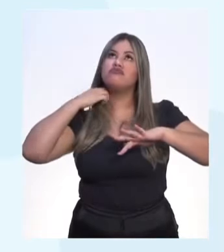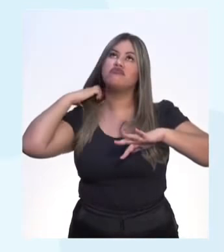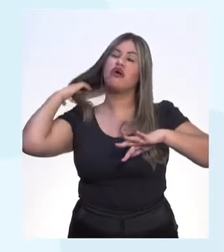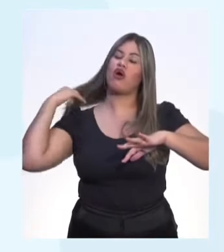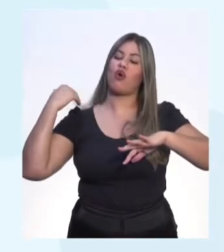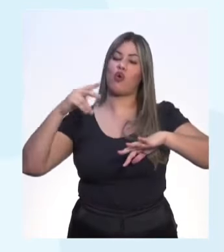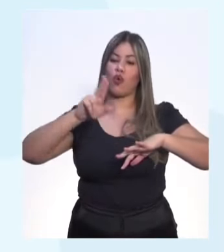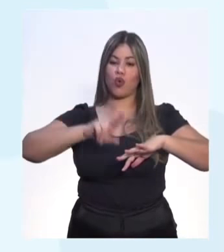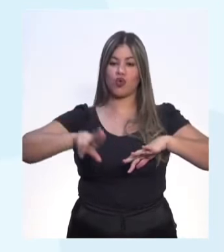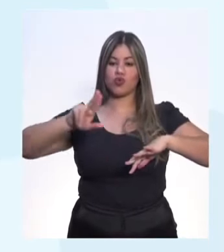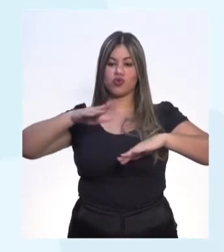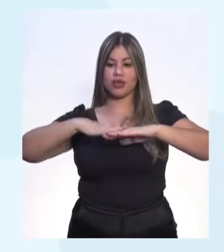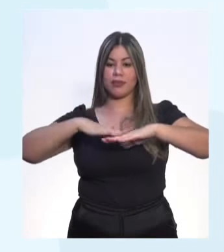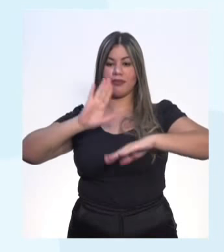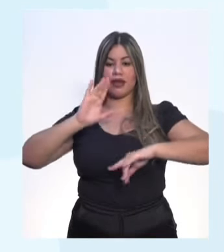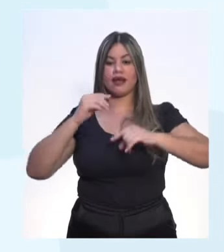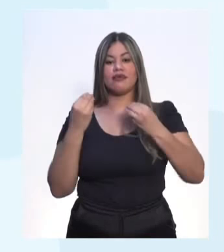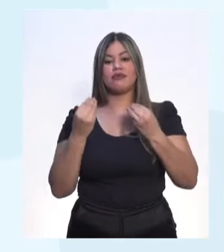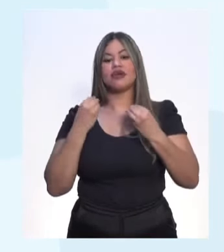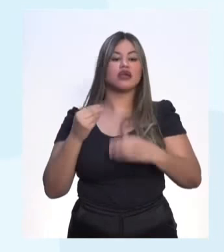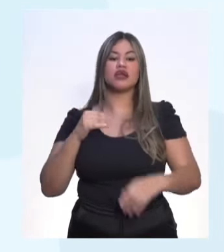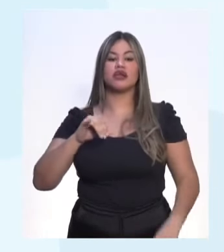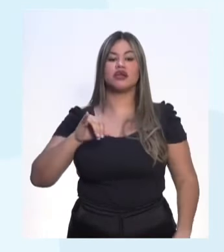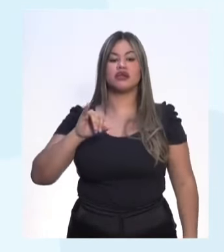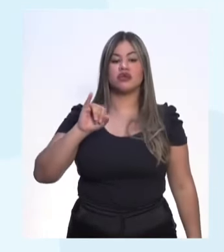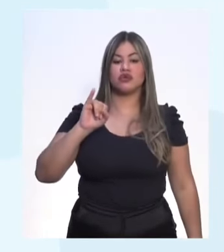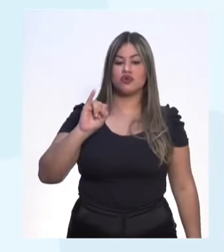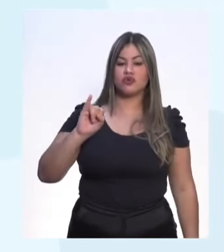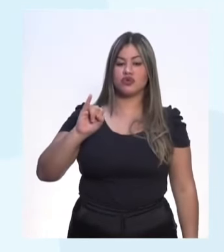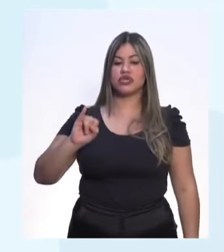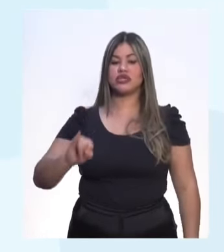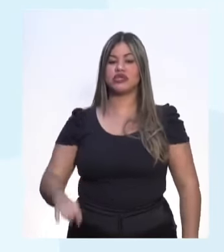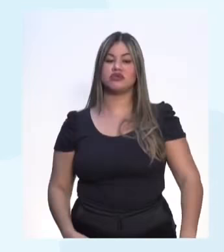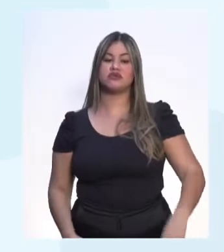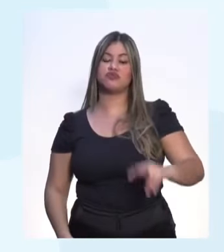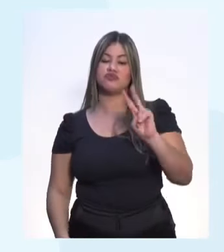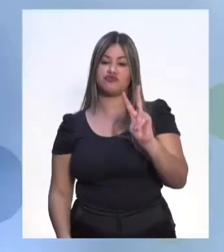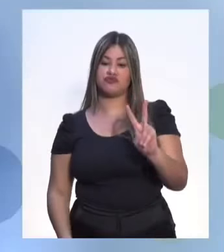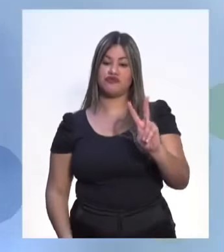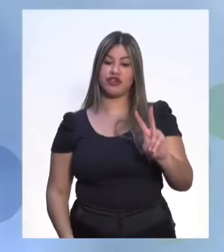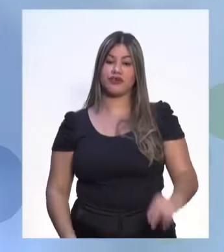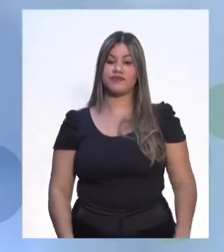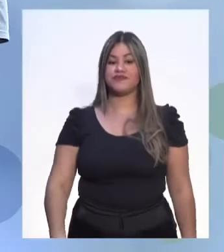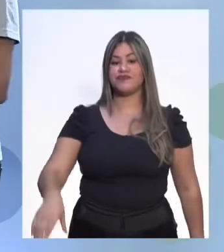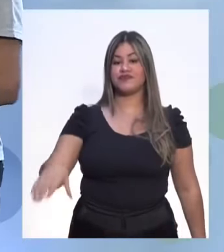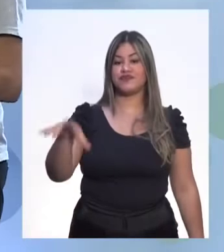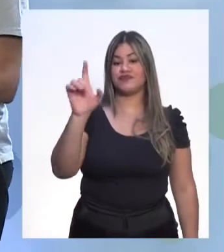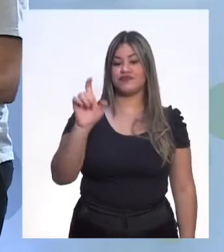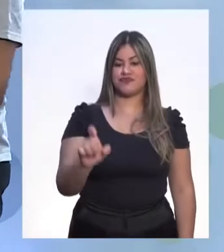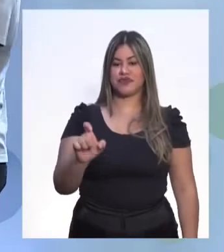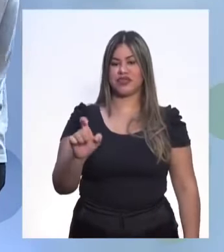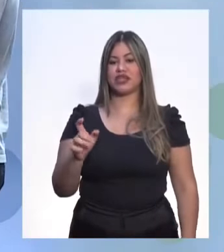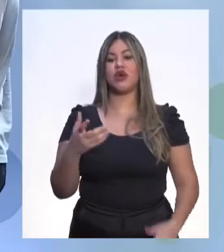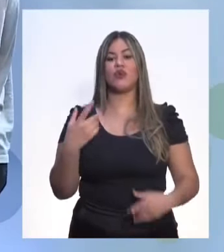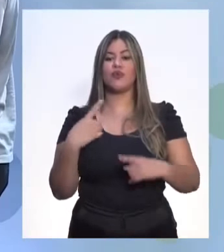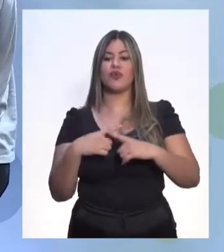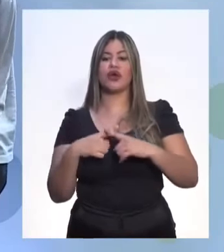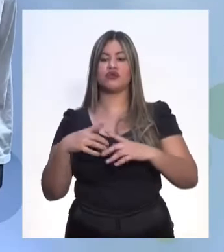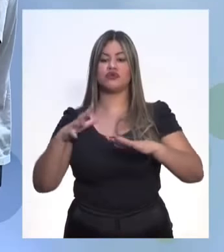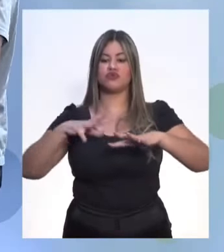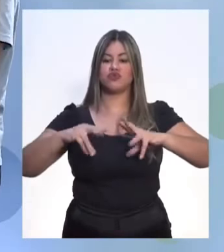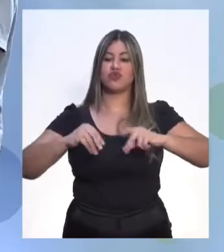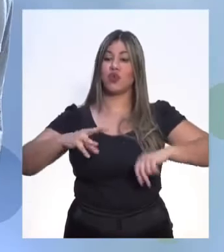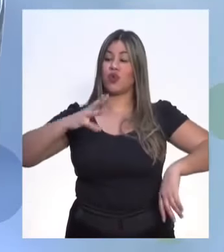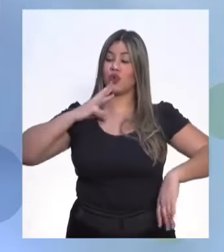certamente a gente usa uii.io ver e o x tá eu acredito que sejam os mais comuns que a gente trabalha em